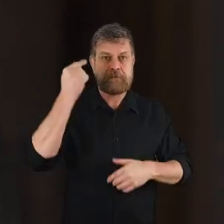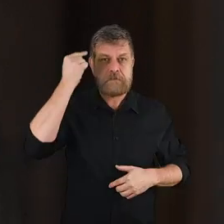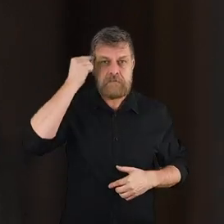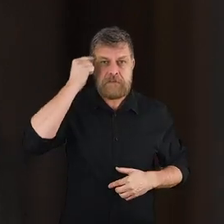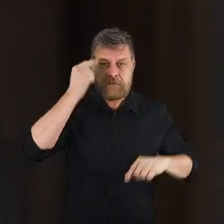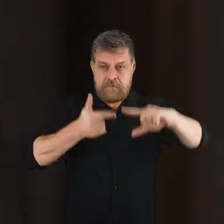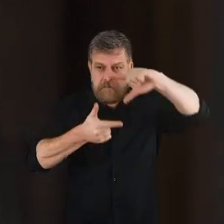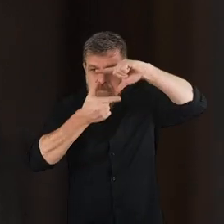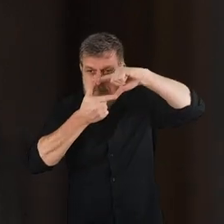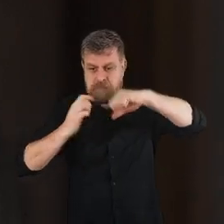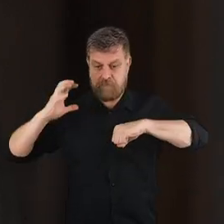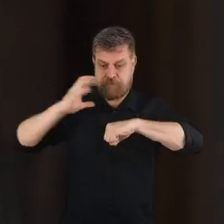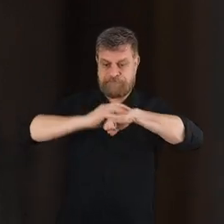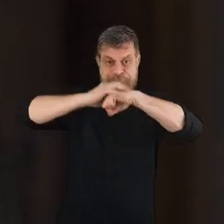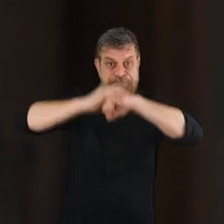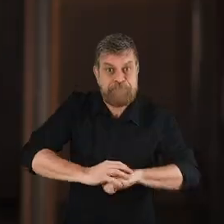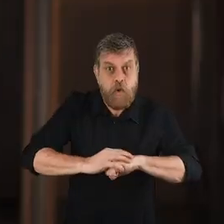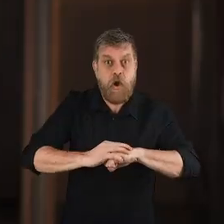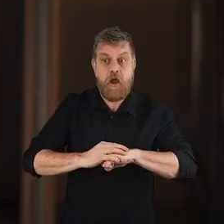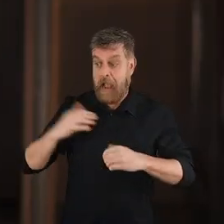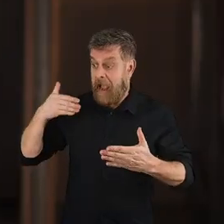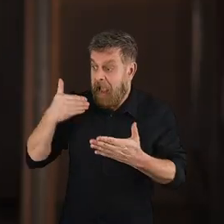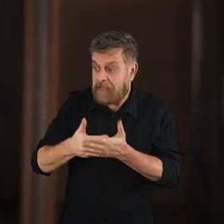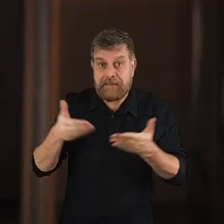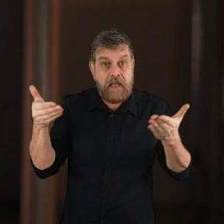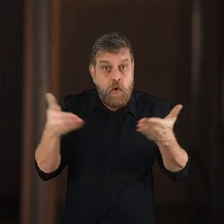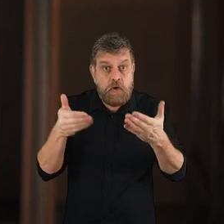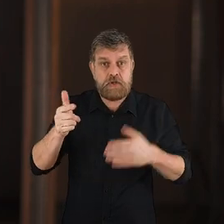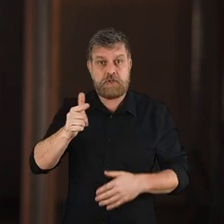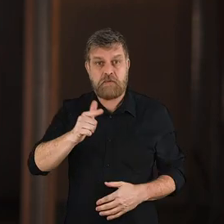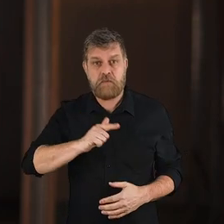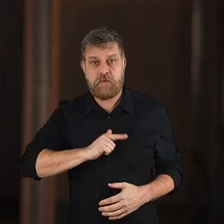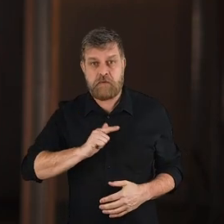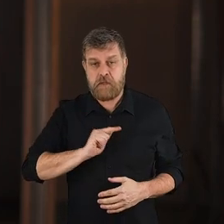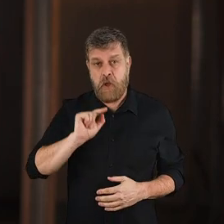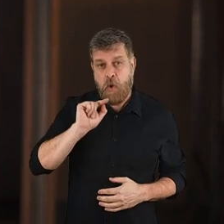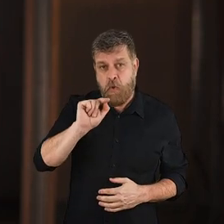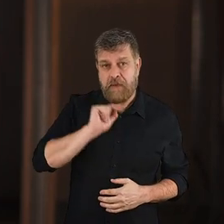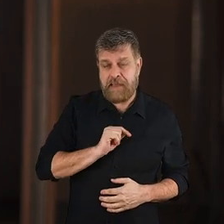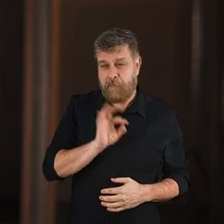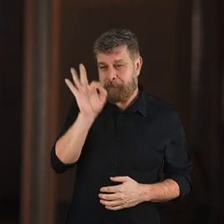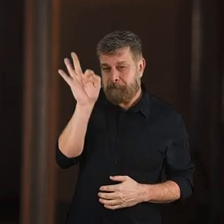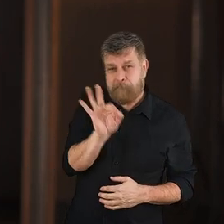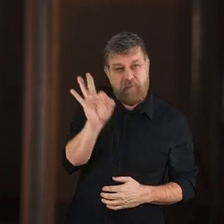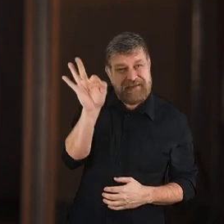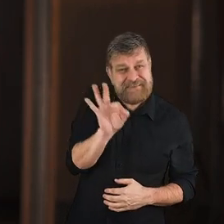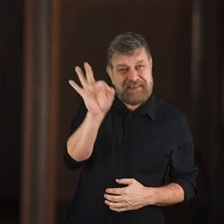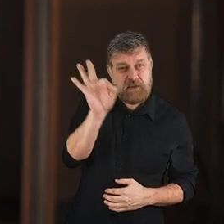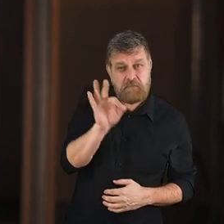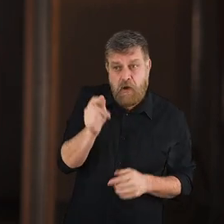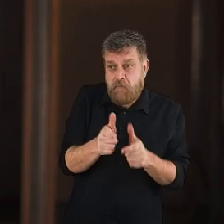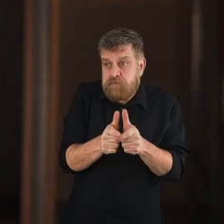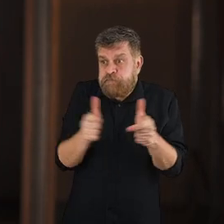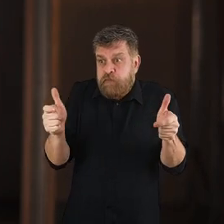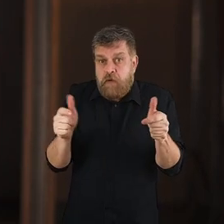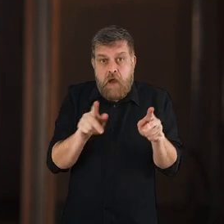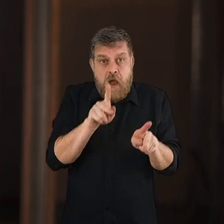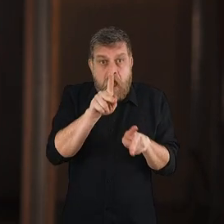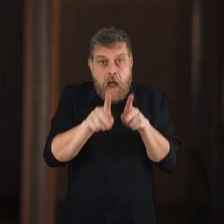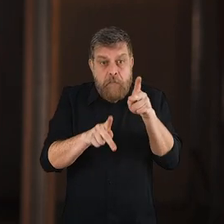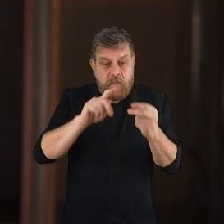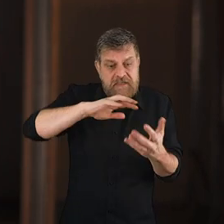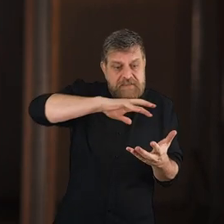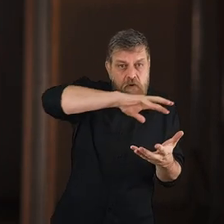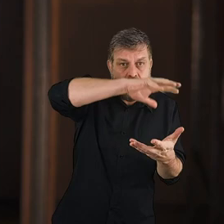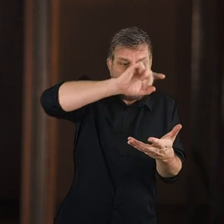pensamento colonial ainda hoje. Você tem aí um percentual enorme da população